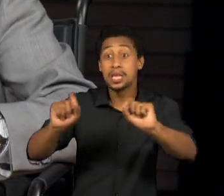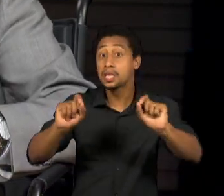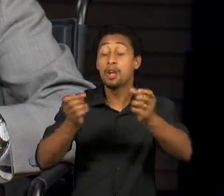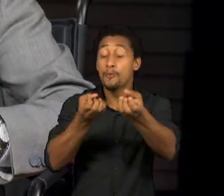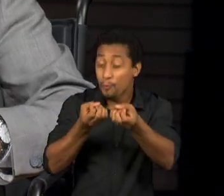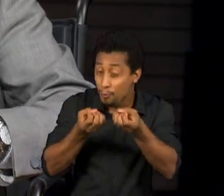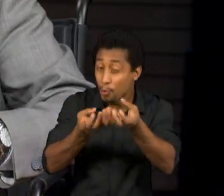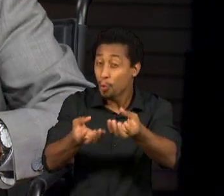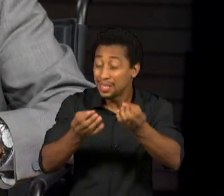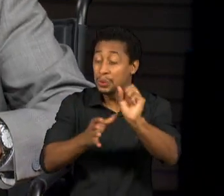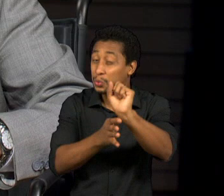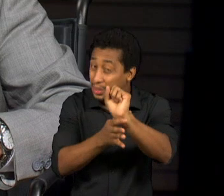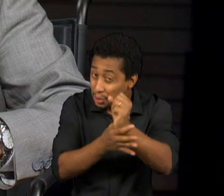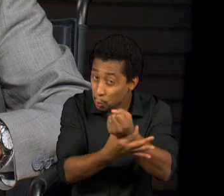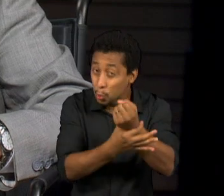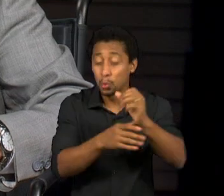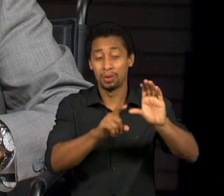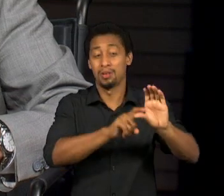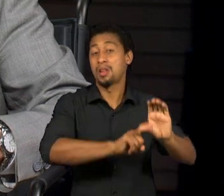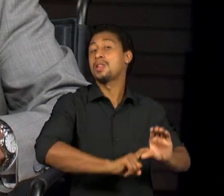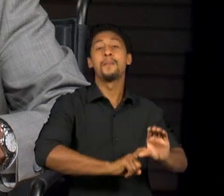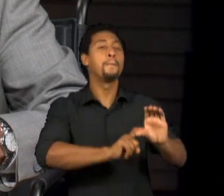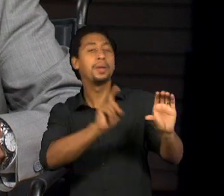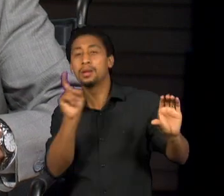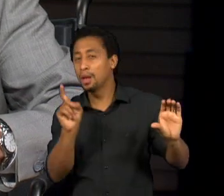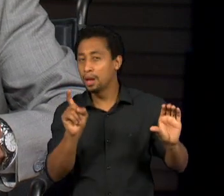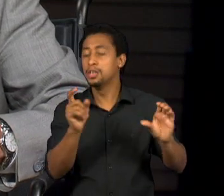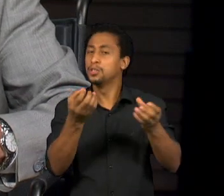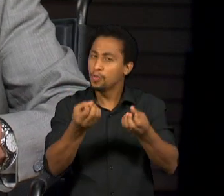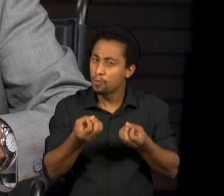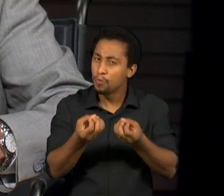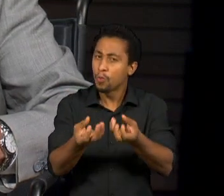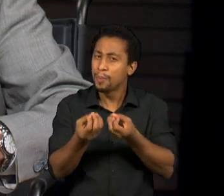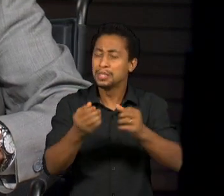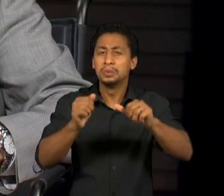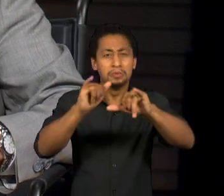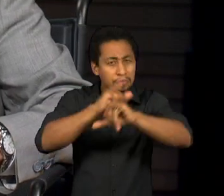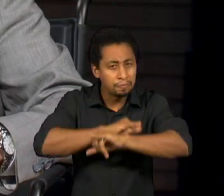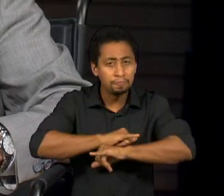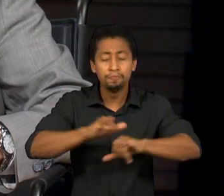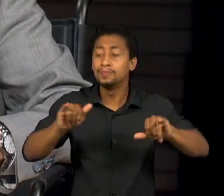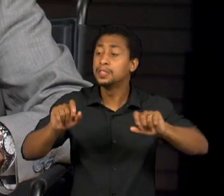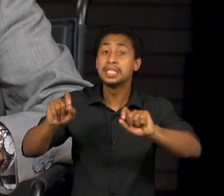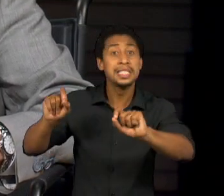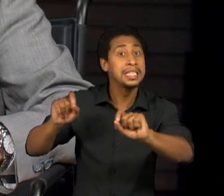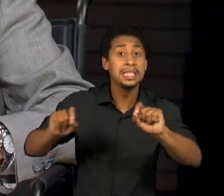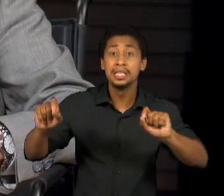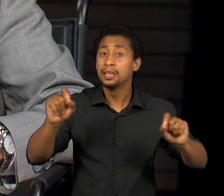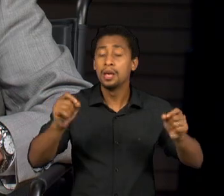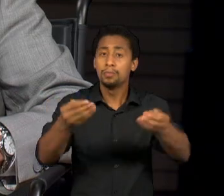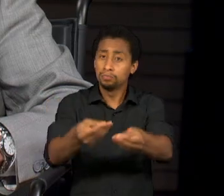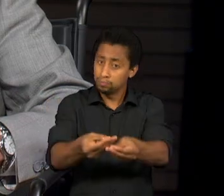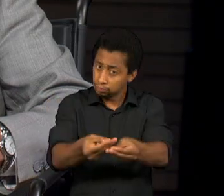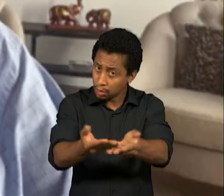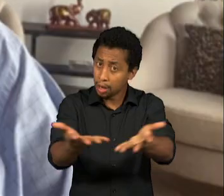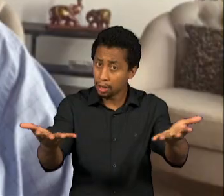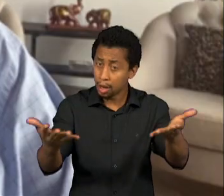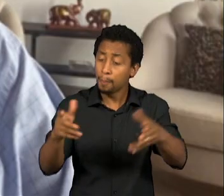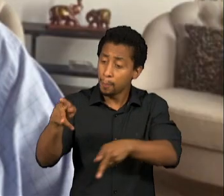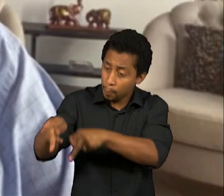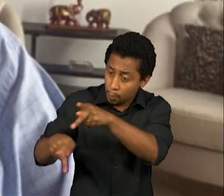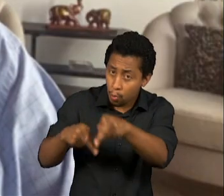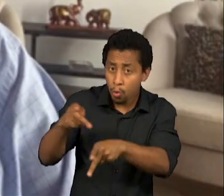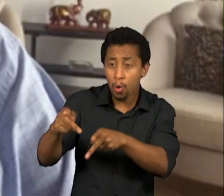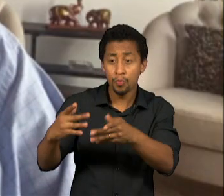acesso independente ao conhecimento dos fatos para os cidadãos, para os comuns do povo,